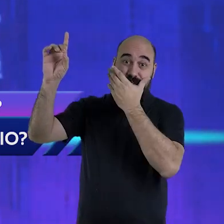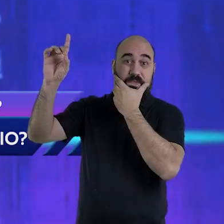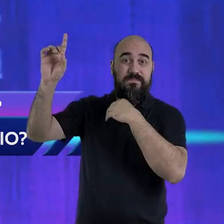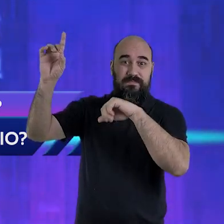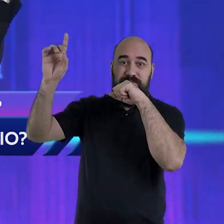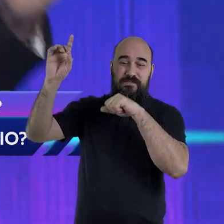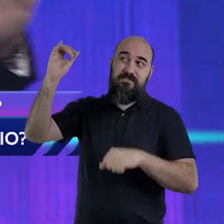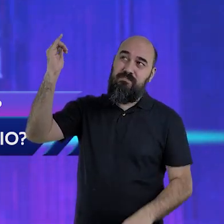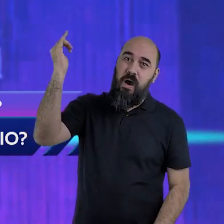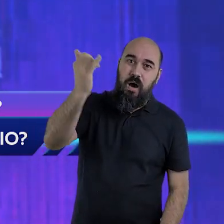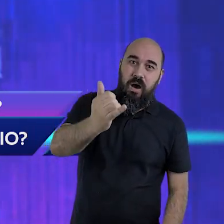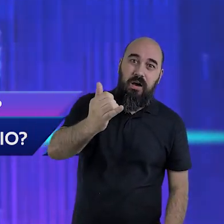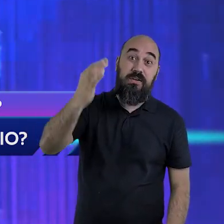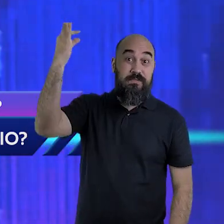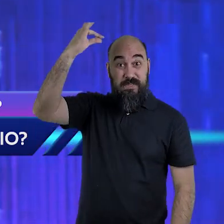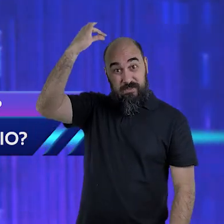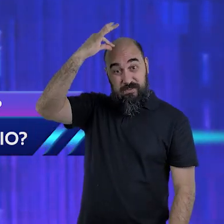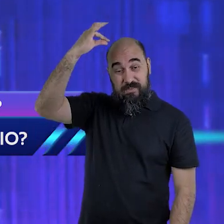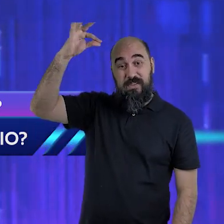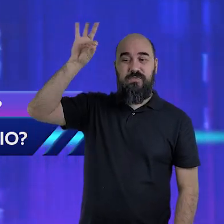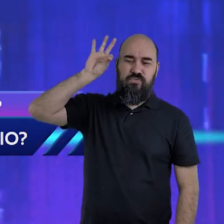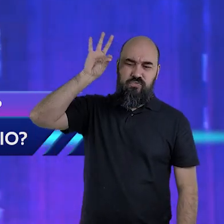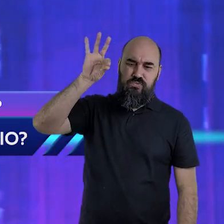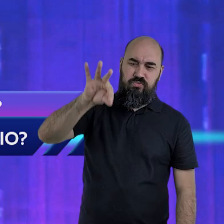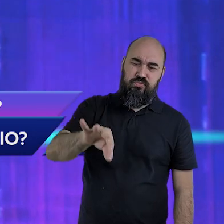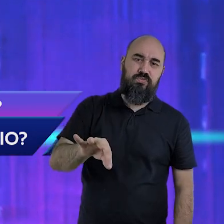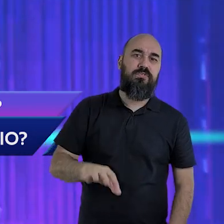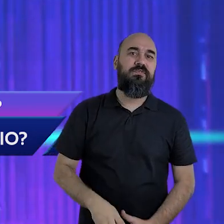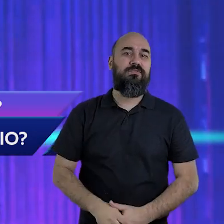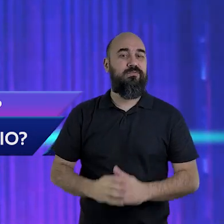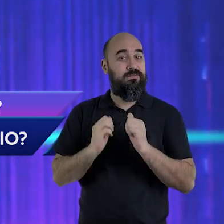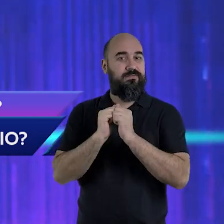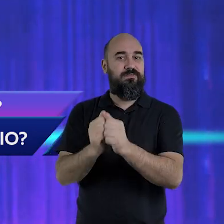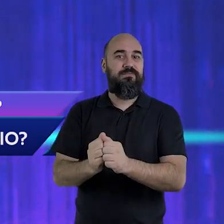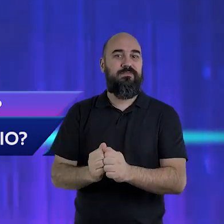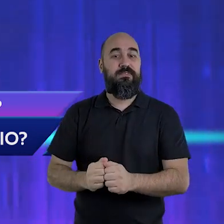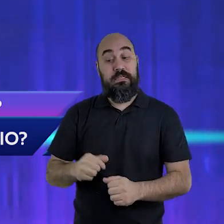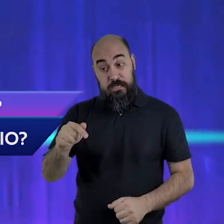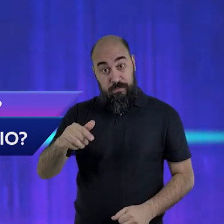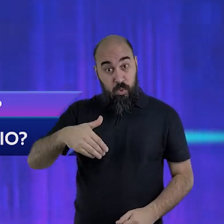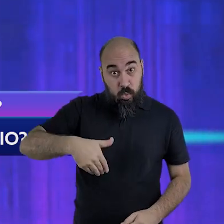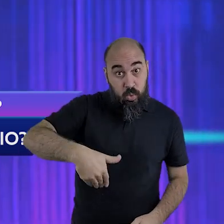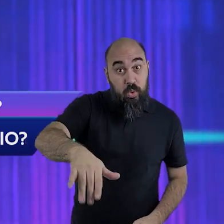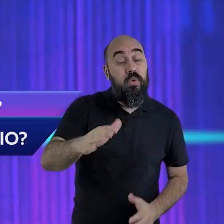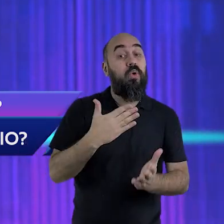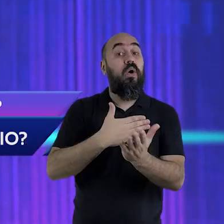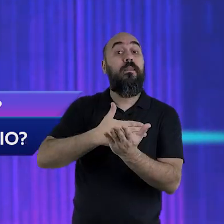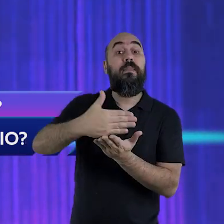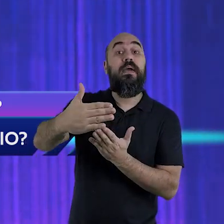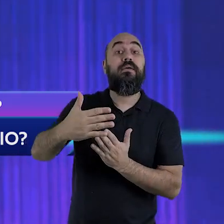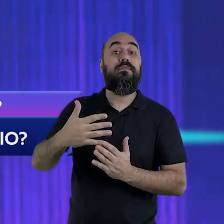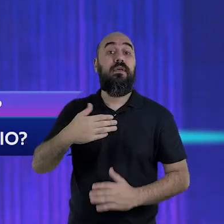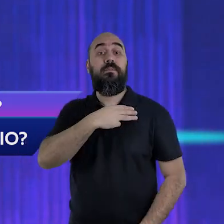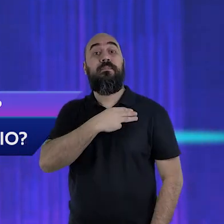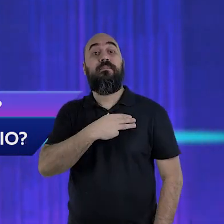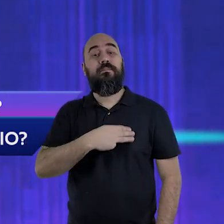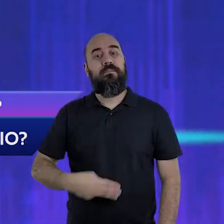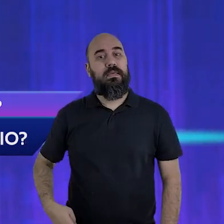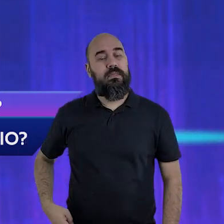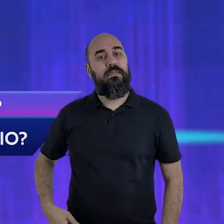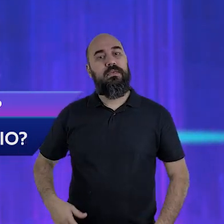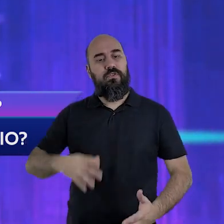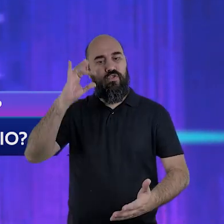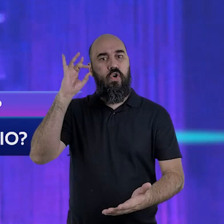Pai, Filho e Espírito Santo. Depois do seu batismo, Jesus começa o seu ministério